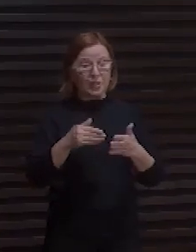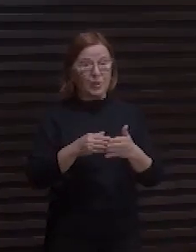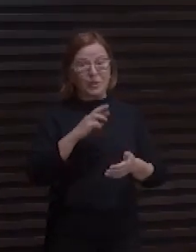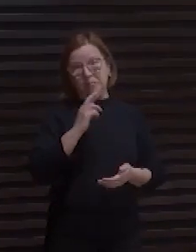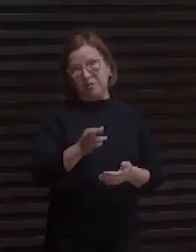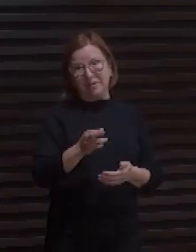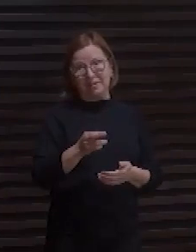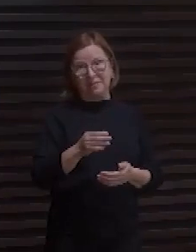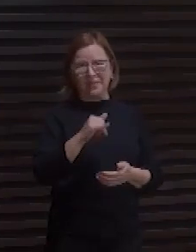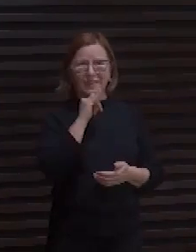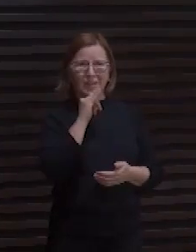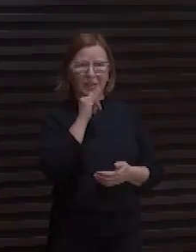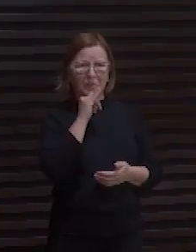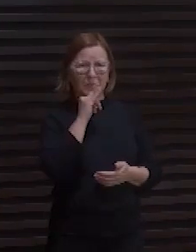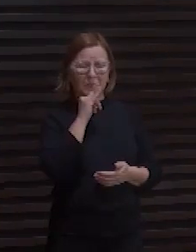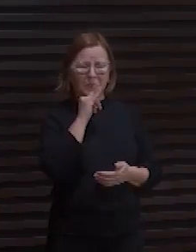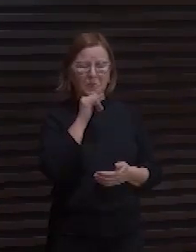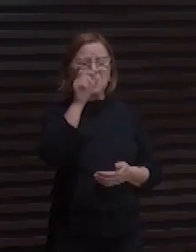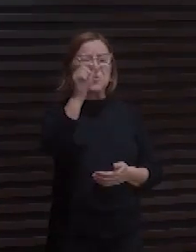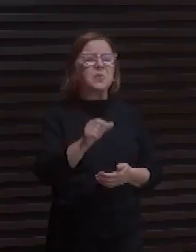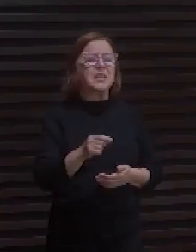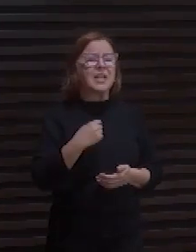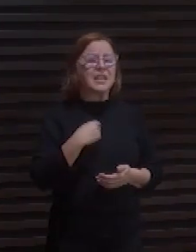qual empresa eu devo trabalhar.